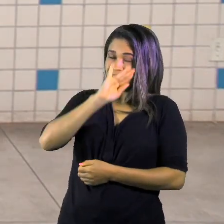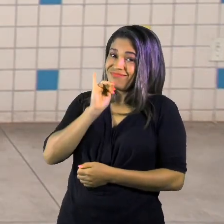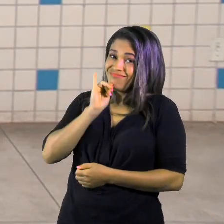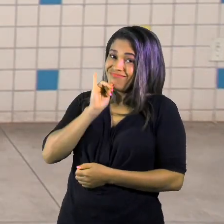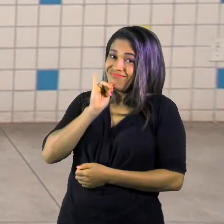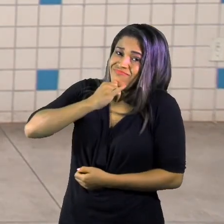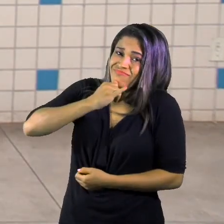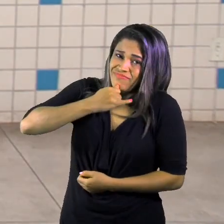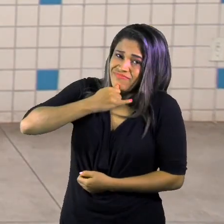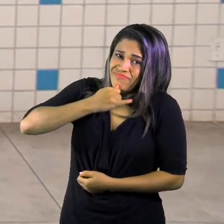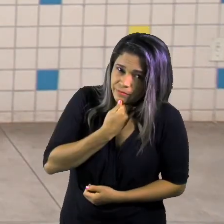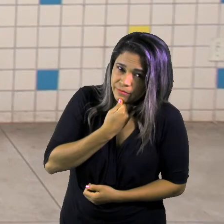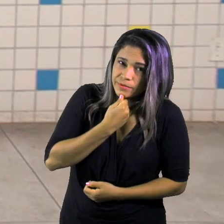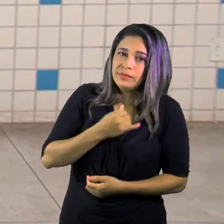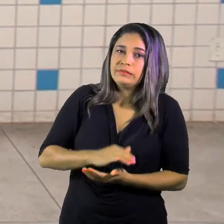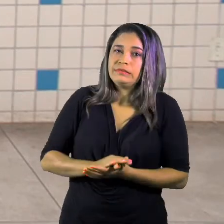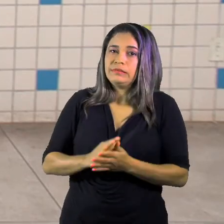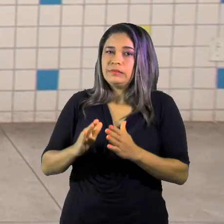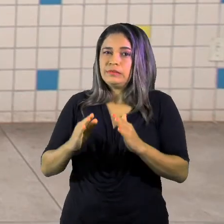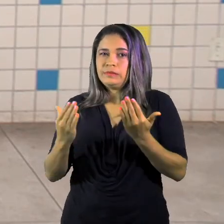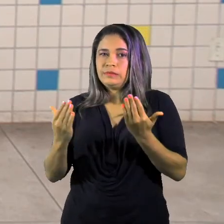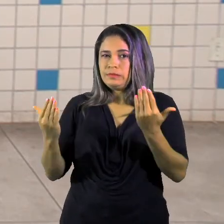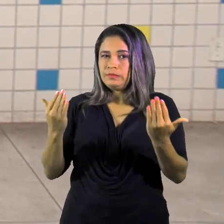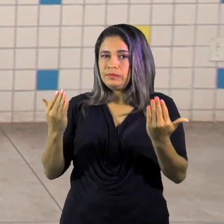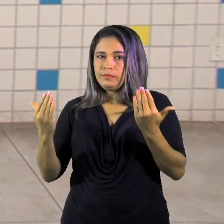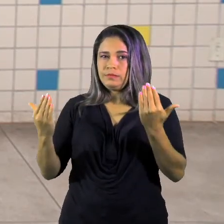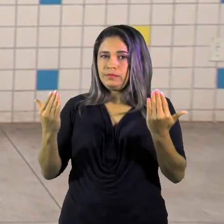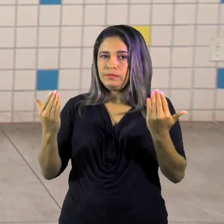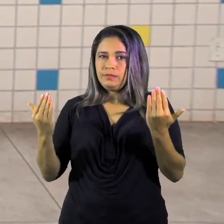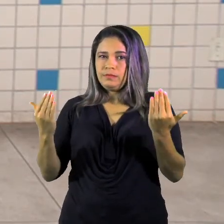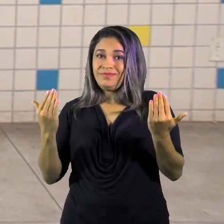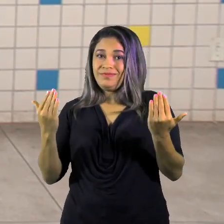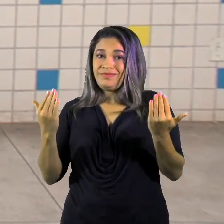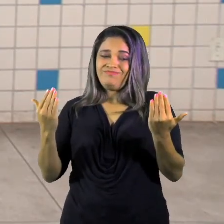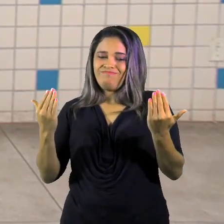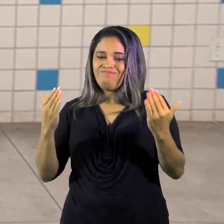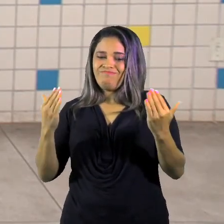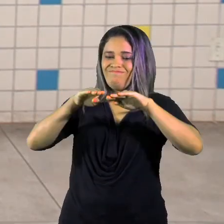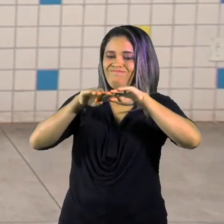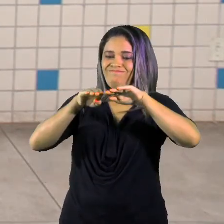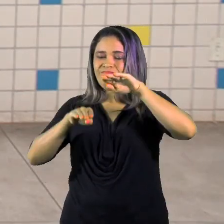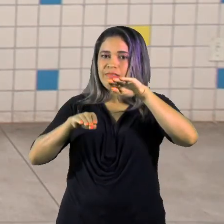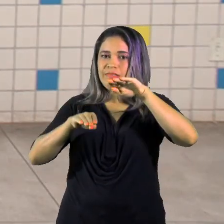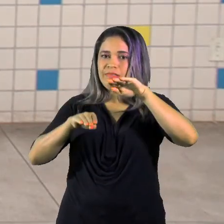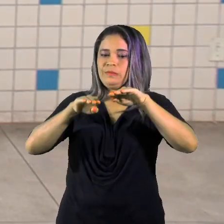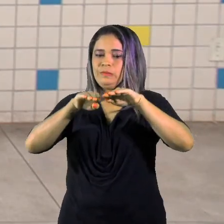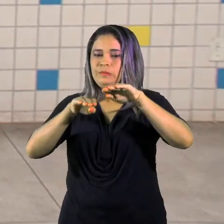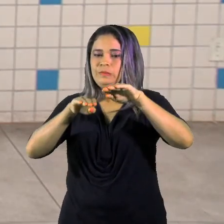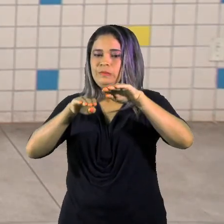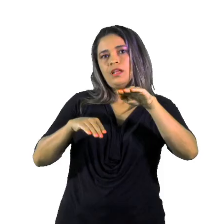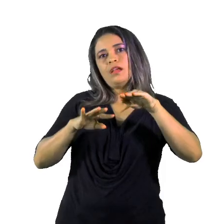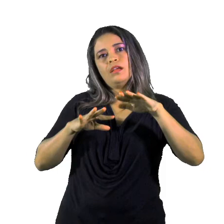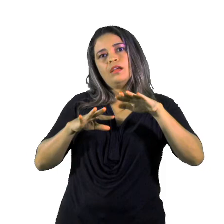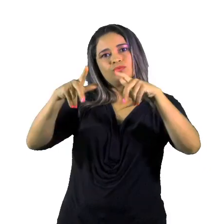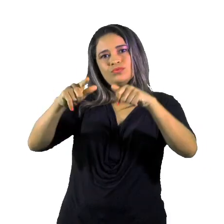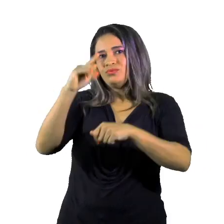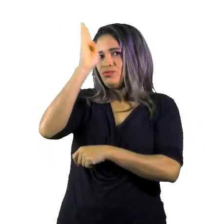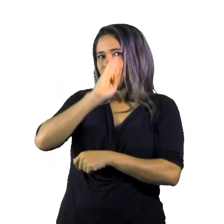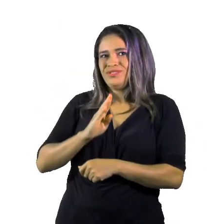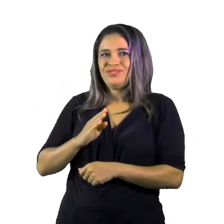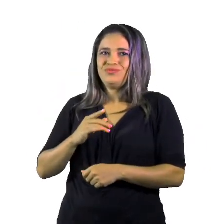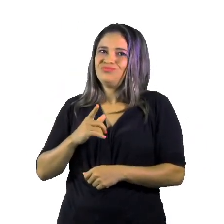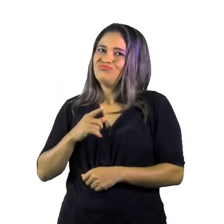Brasil níveis de desigualdade, pois nem todos os brasileiros têm acesso a essa rede de